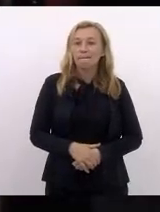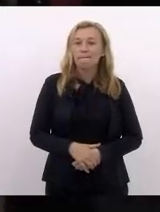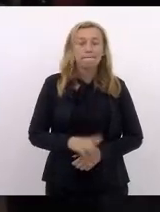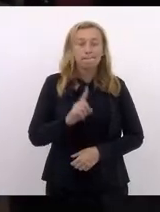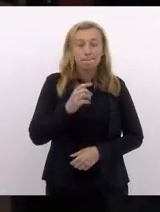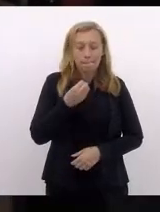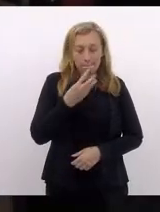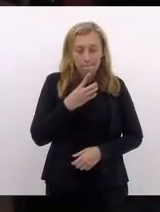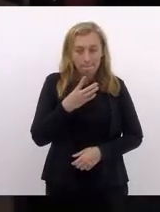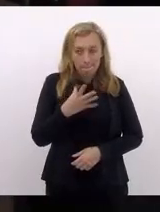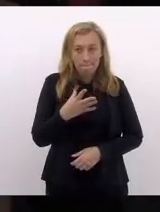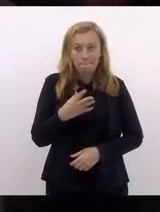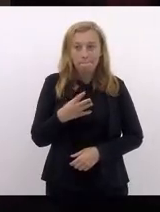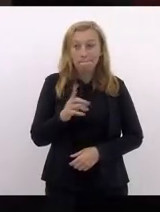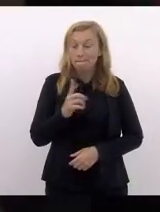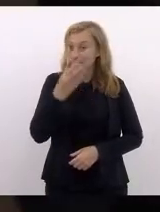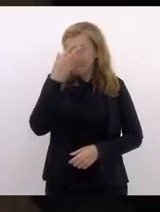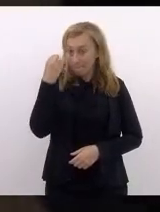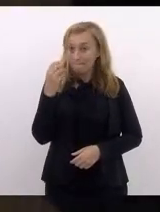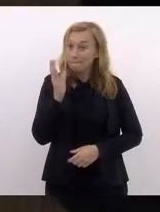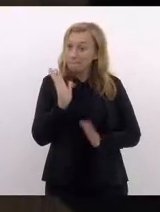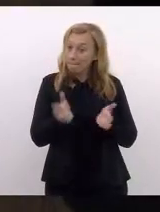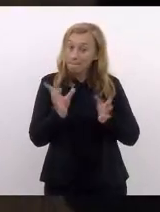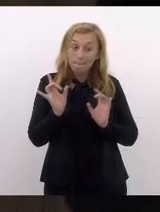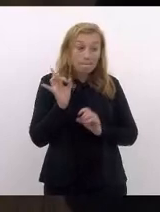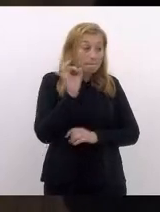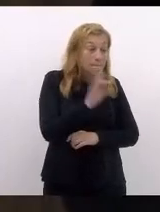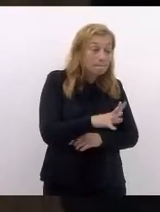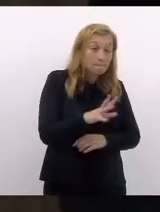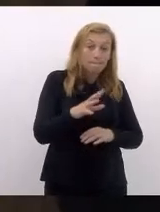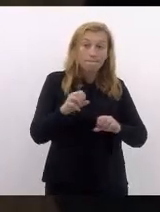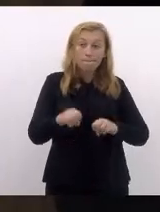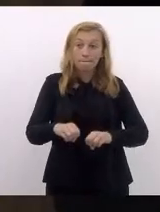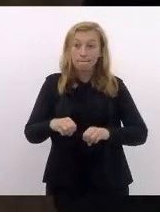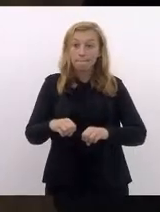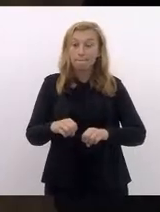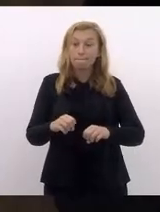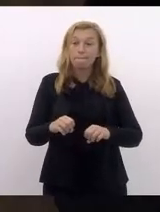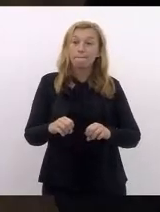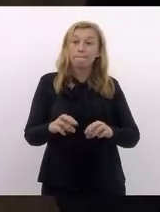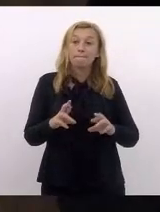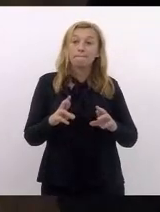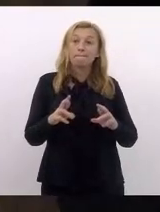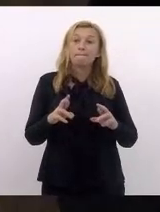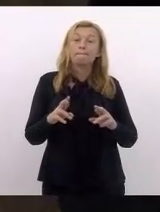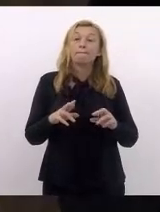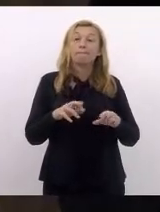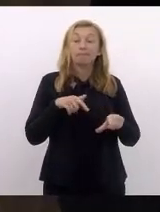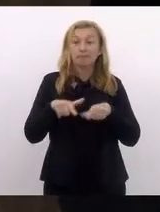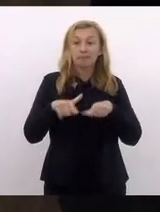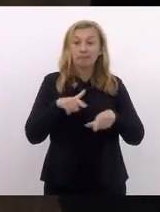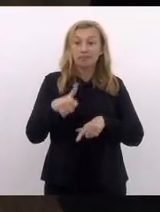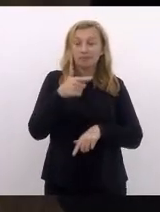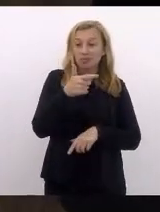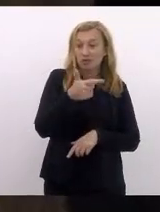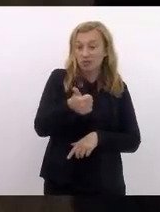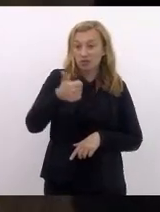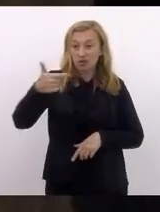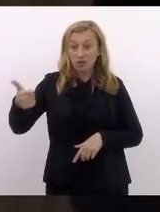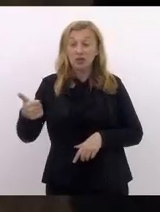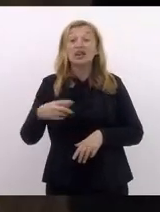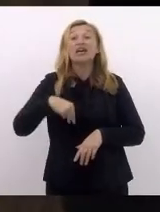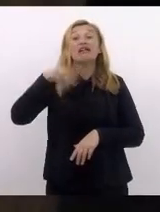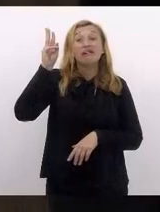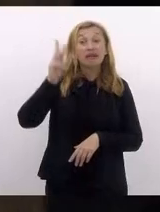esqueça hoje é a última sessão do ano de 2021 Mas quem botou vocês